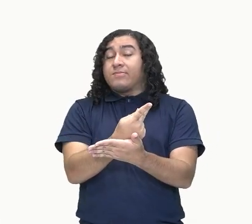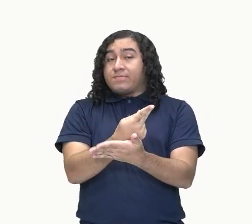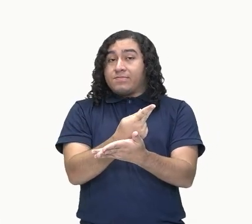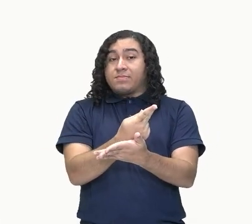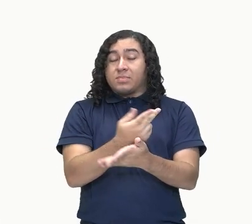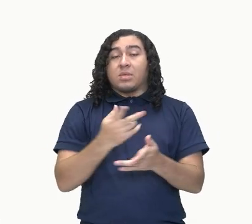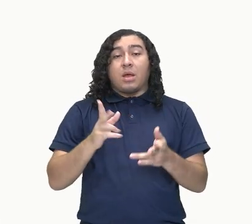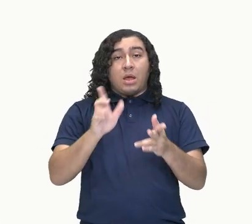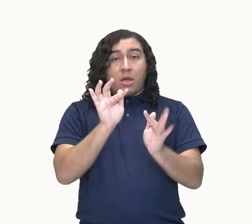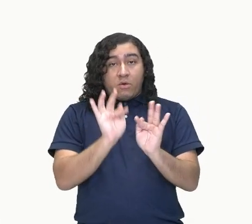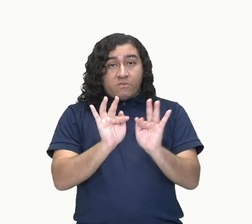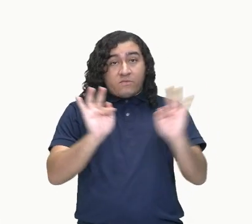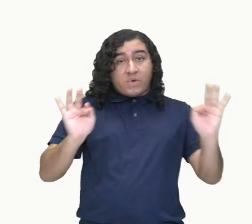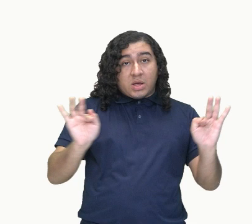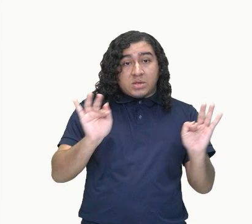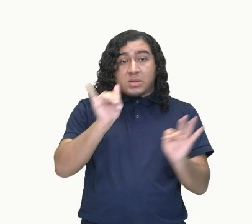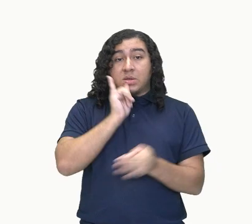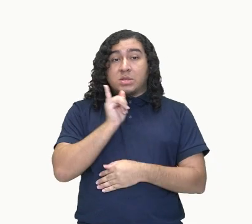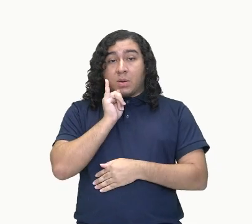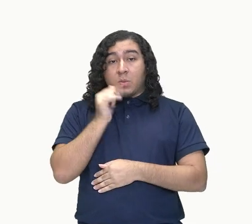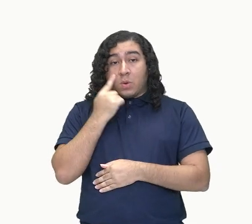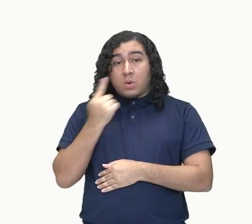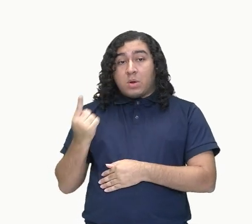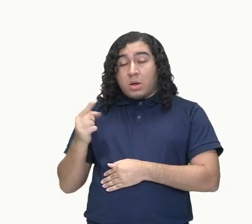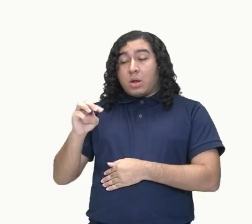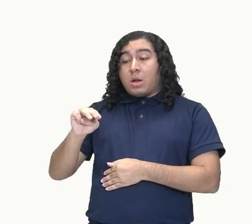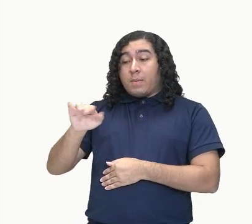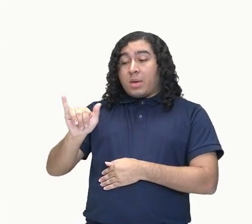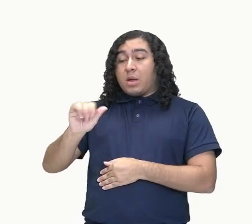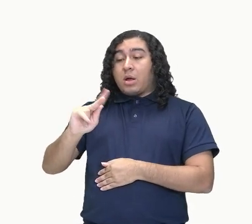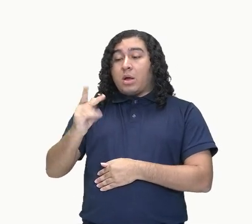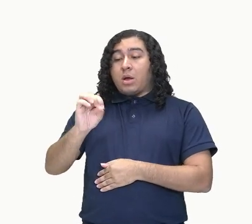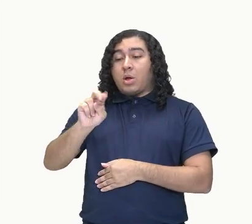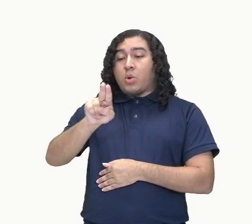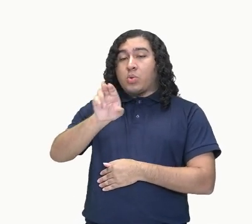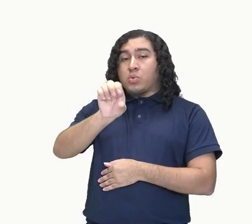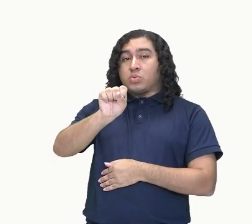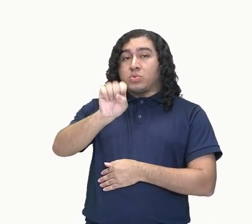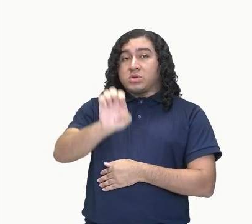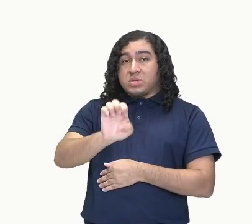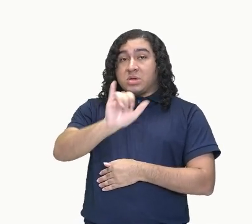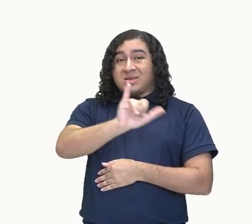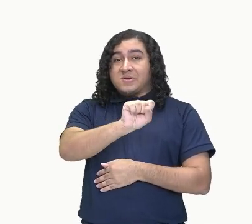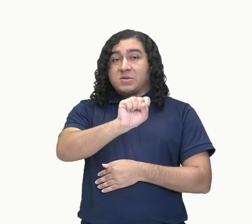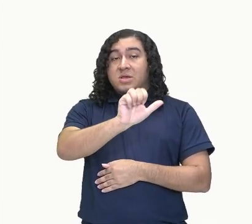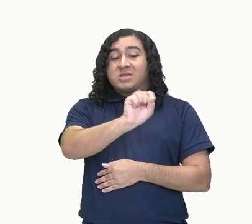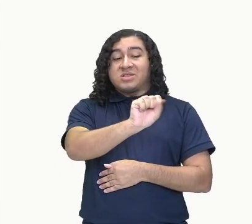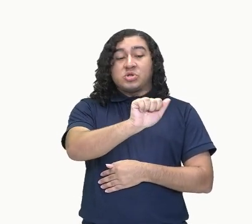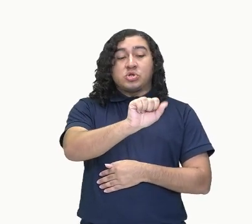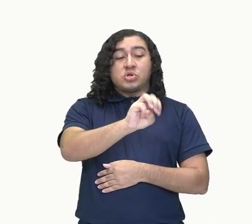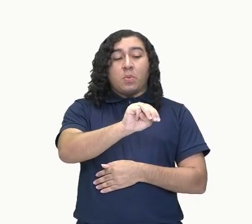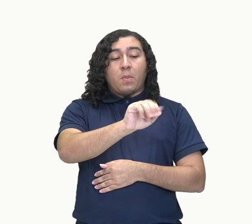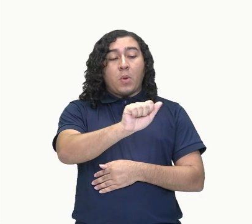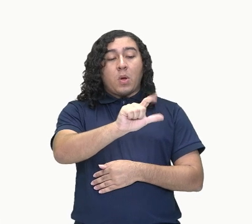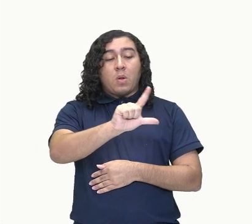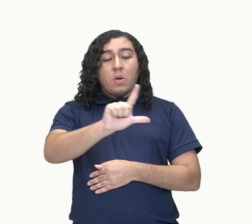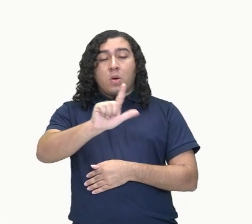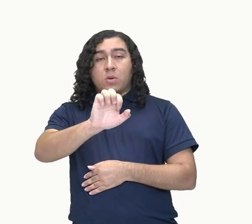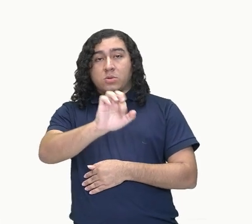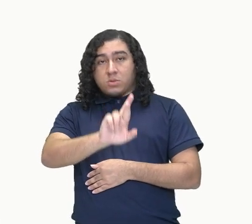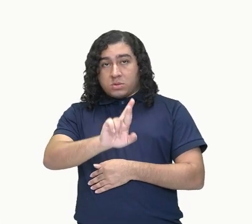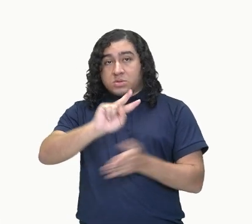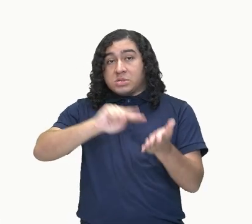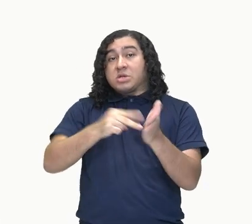minha casa, my house is smaller than your house. A minha casa, ela é